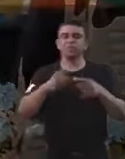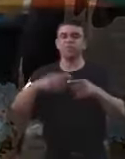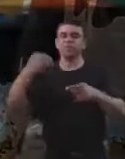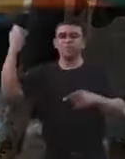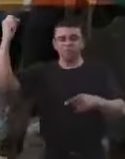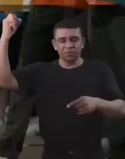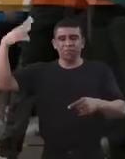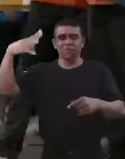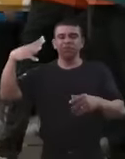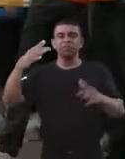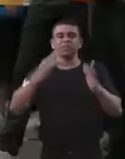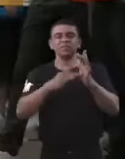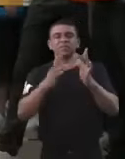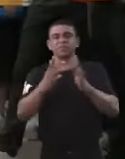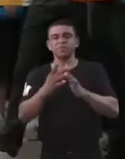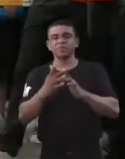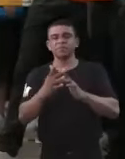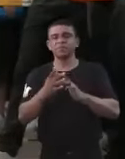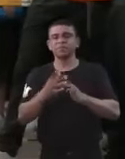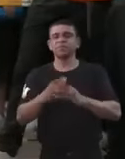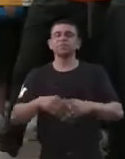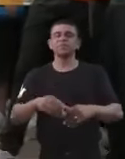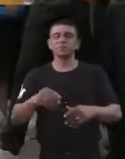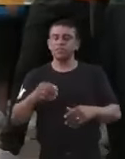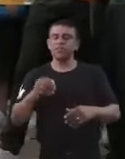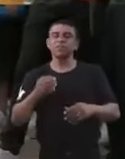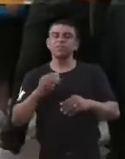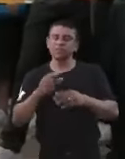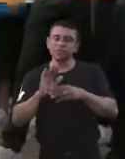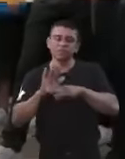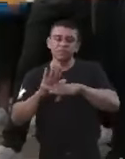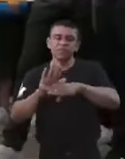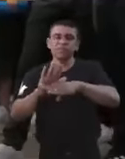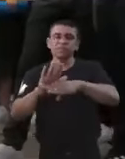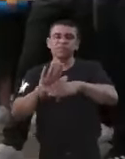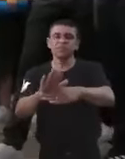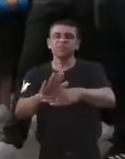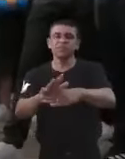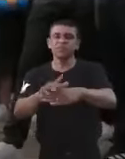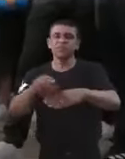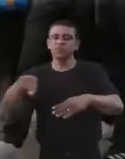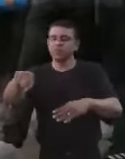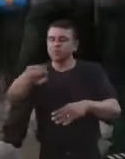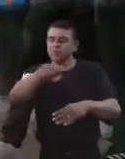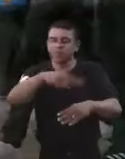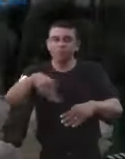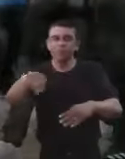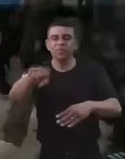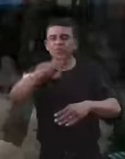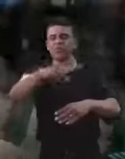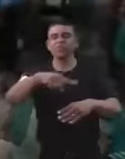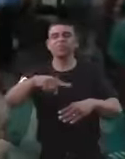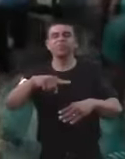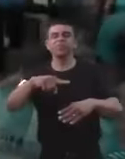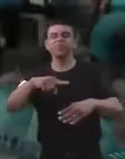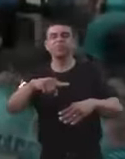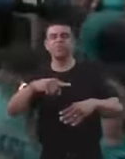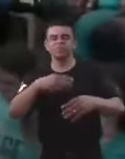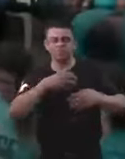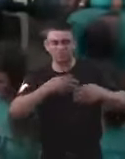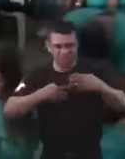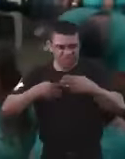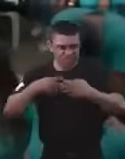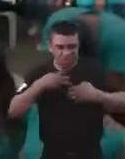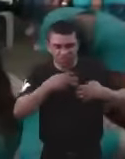a valorizar o reino, a lançar para fora toda a mágoa. Você vai sarar